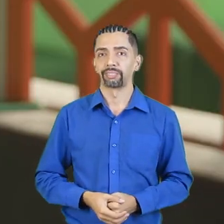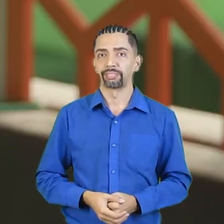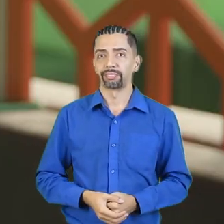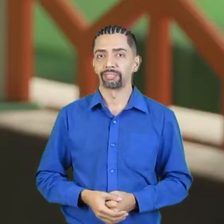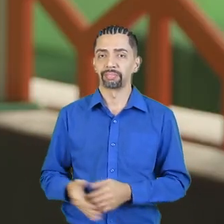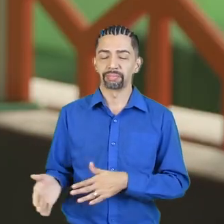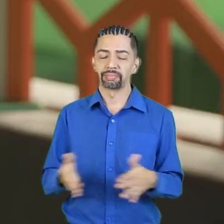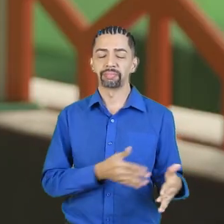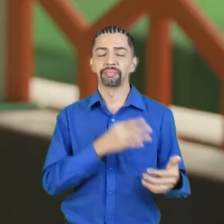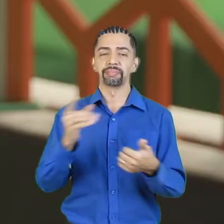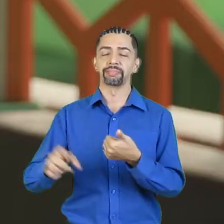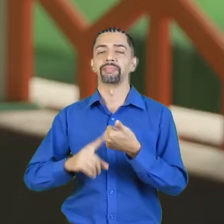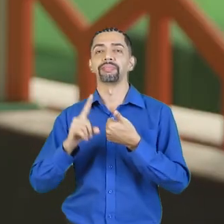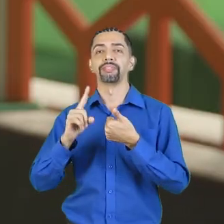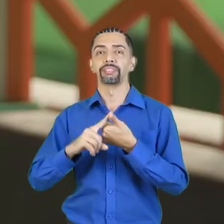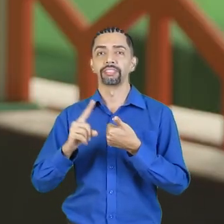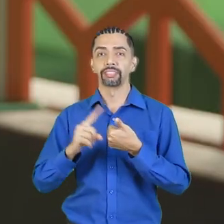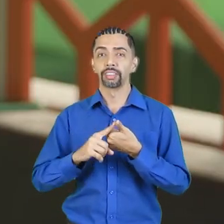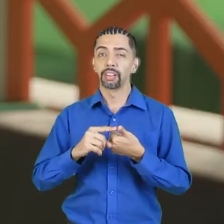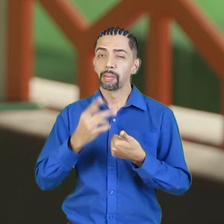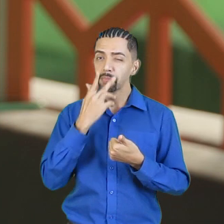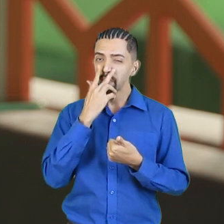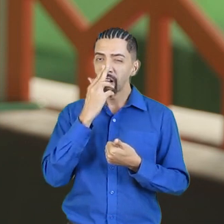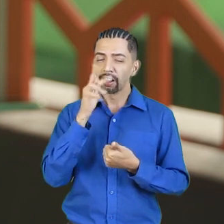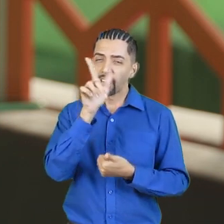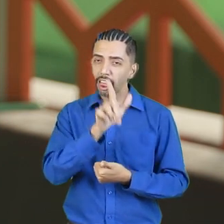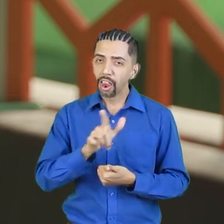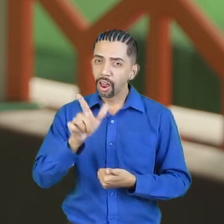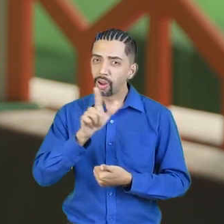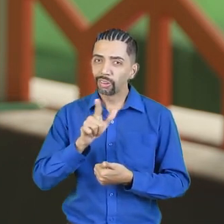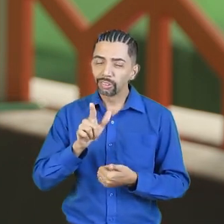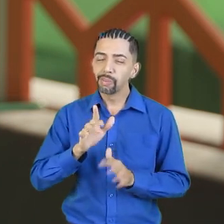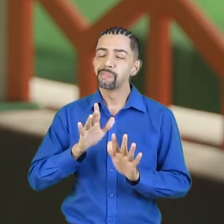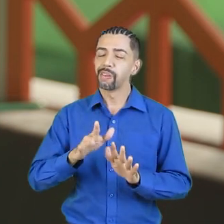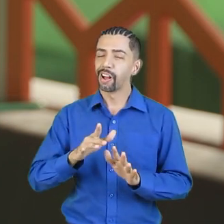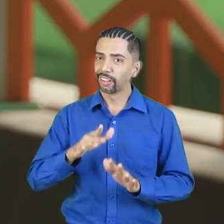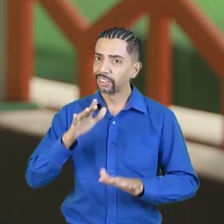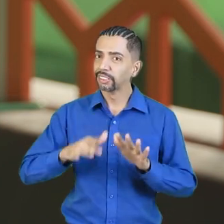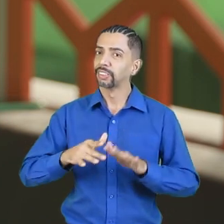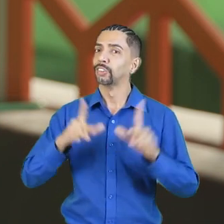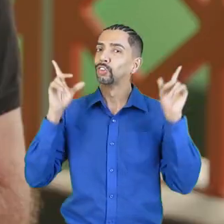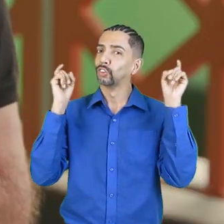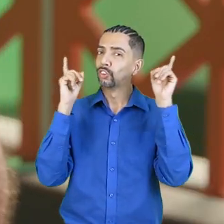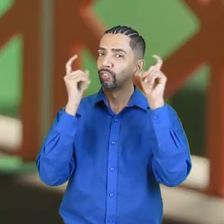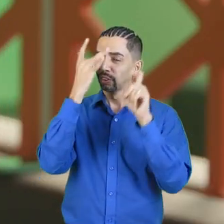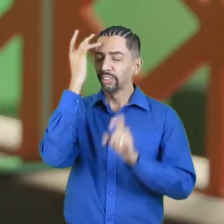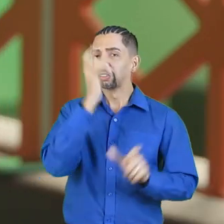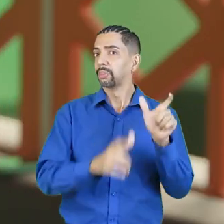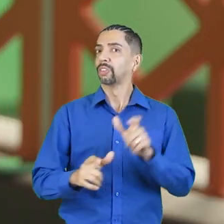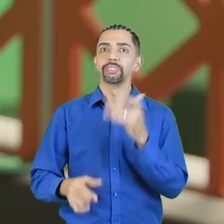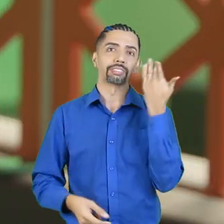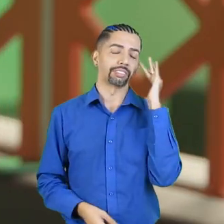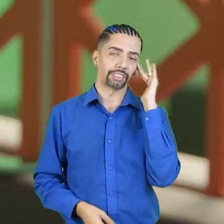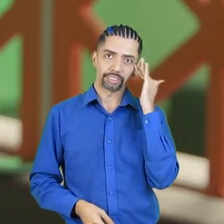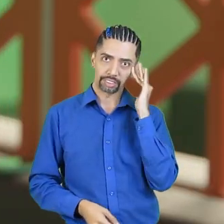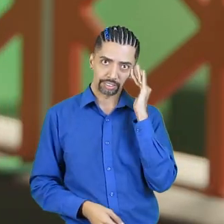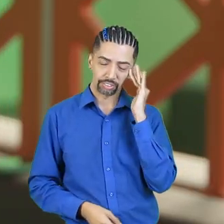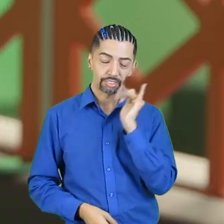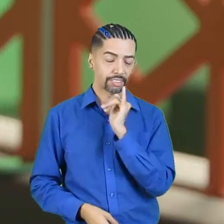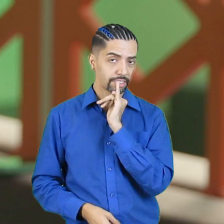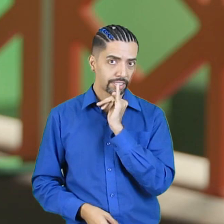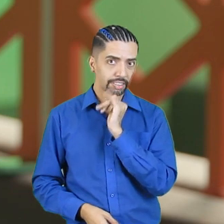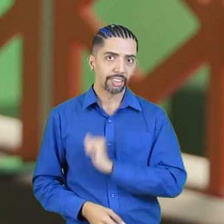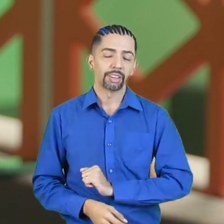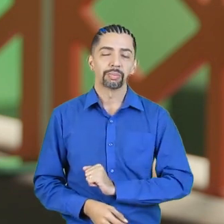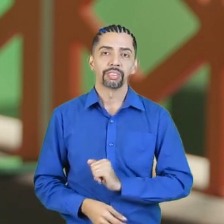parece óbvia, mas nós temos problemas crônicos de entendimento sobre o recurso financeiro. As pessoas, ao longo de suas